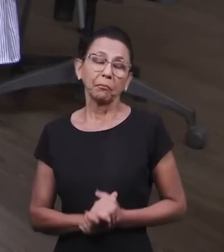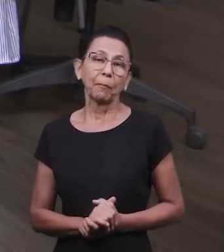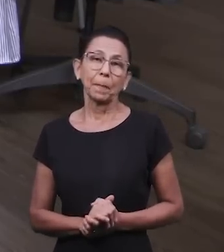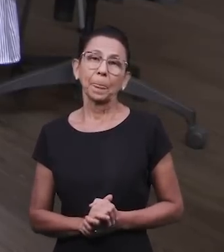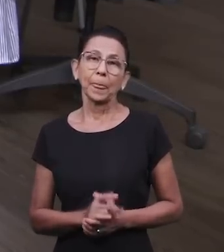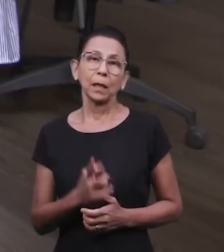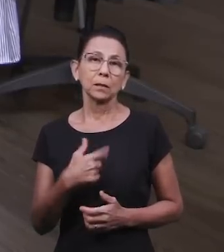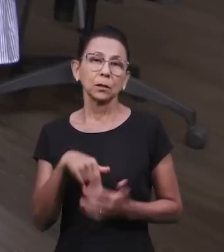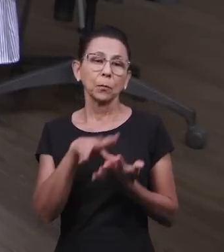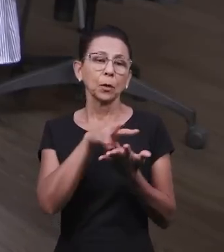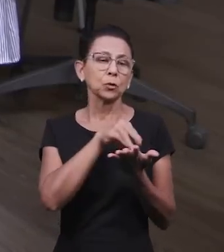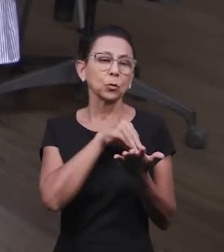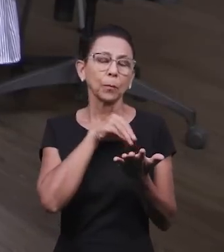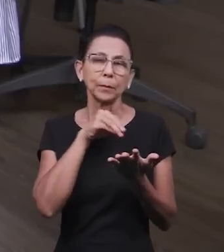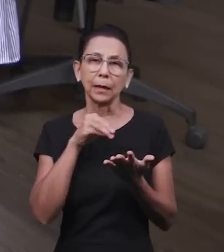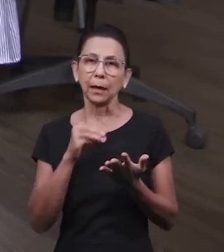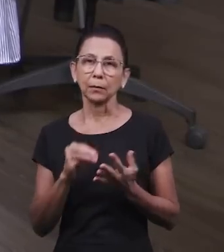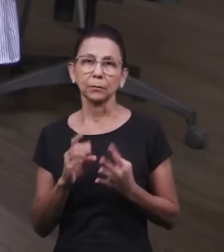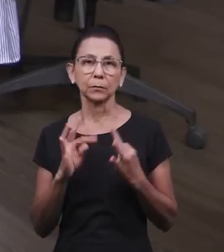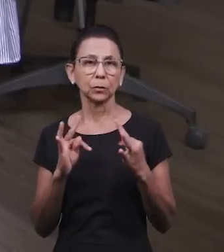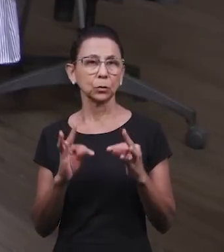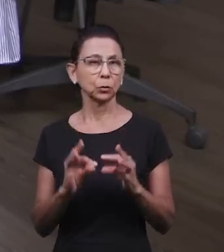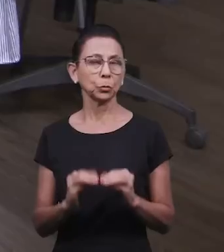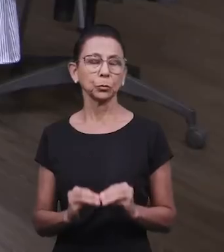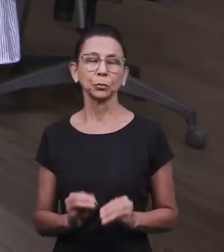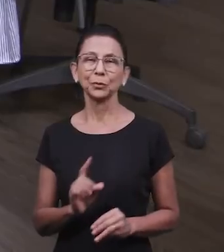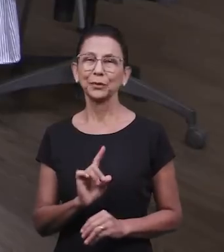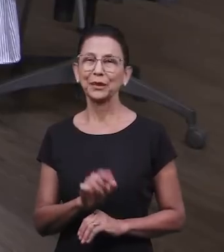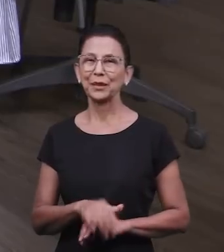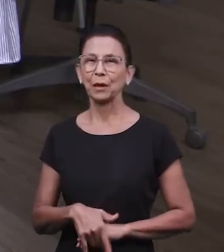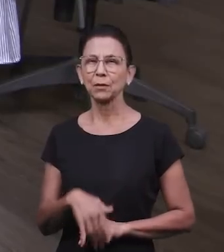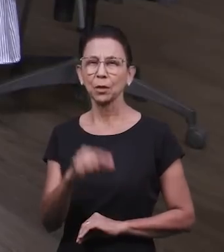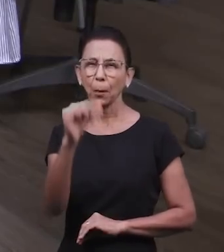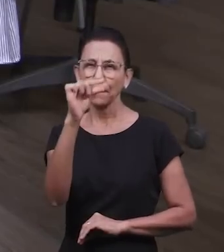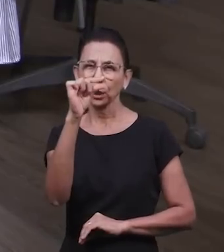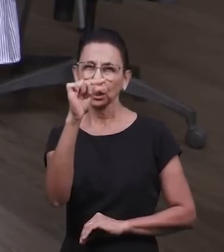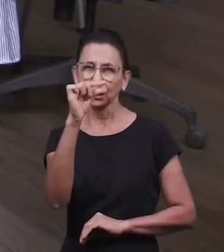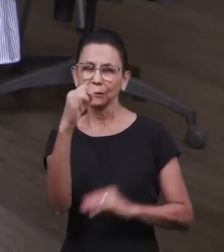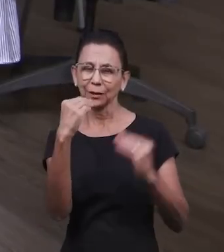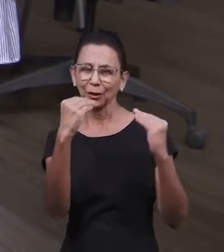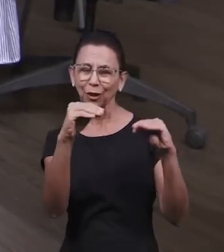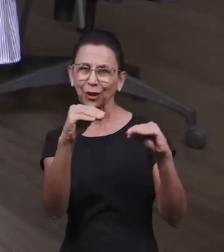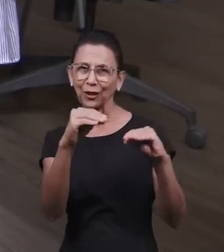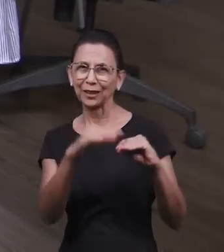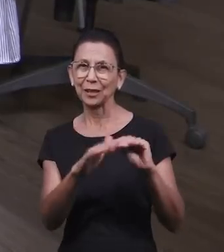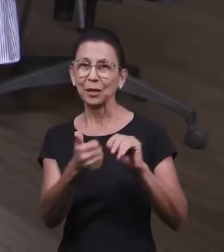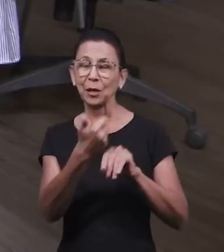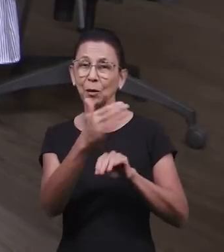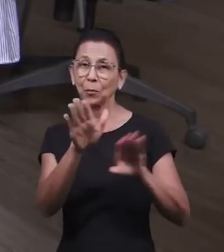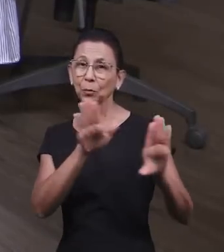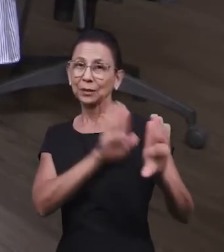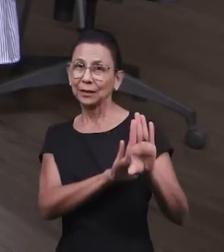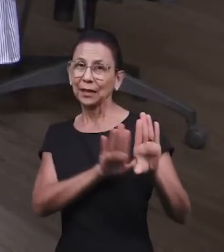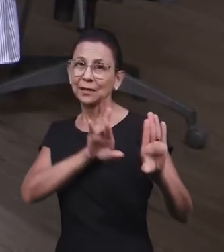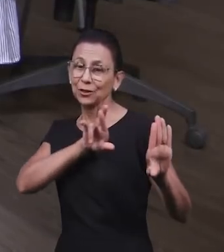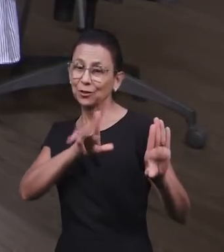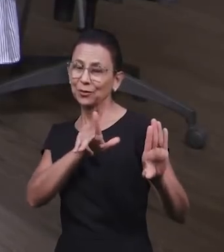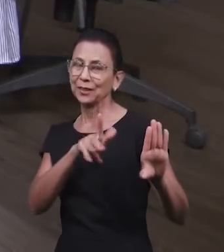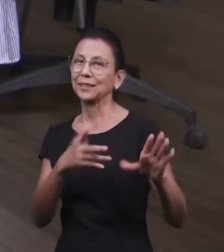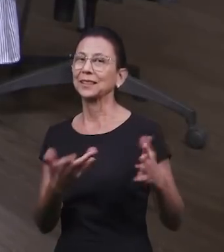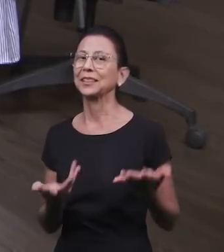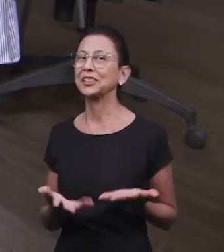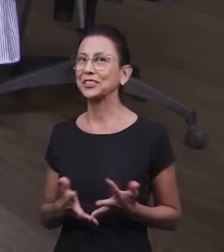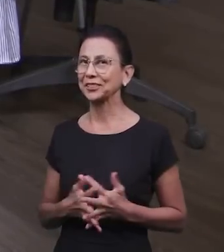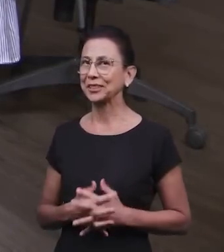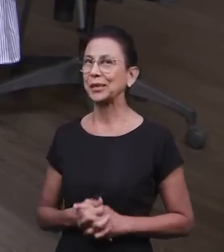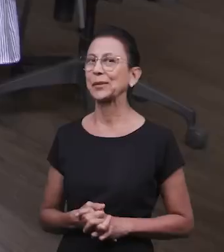você vê nas redes sociais, porque é só uma fração da vida daquela pessoa. o único filtro que existe é o filtro para melhorar o rosto